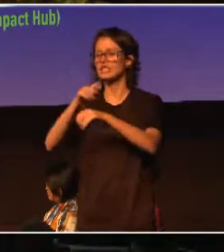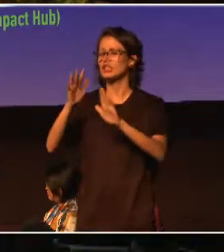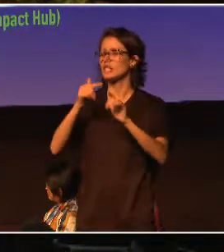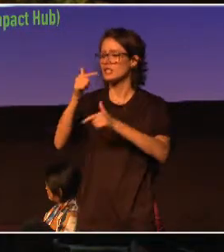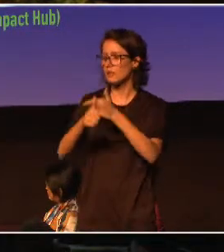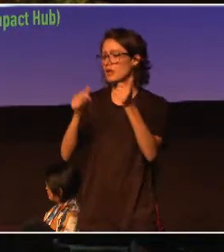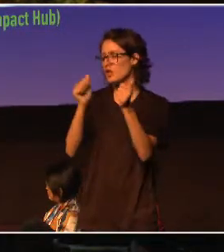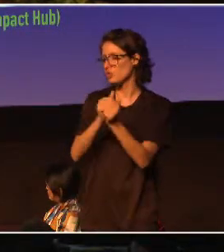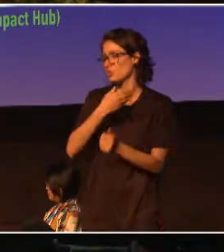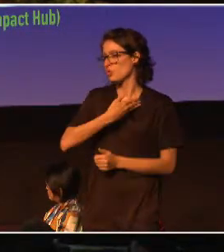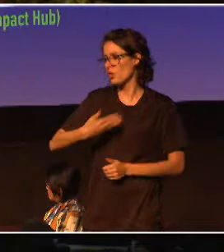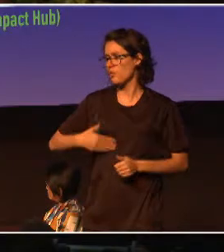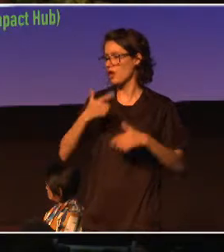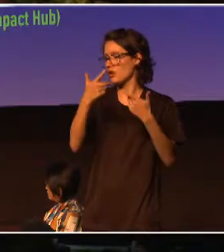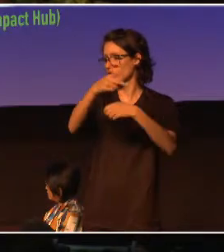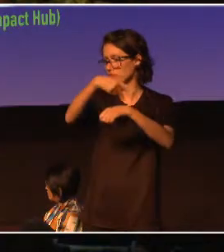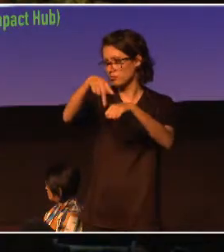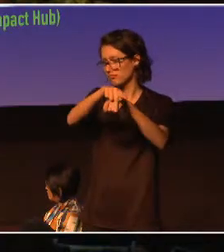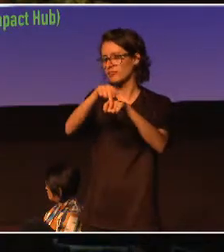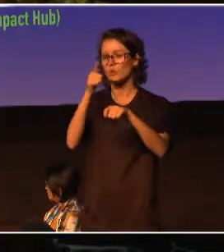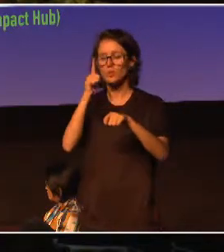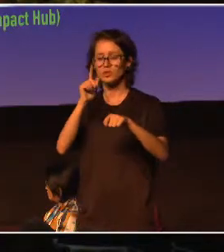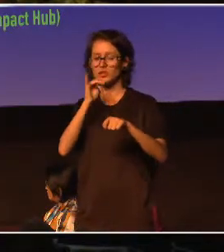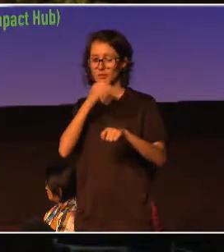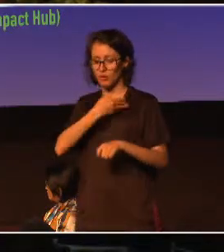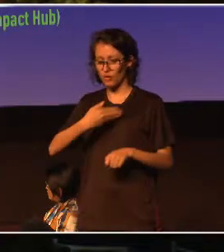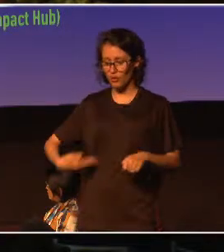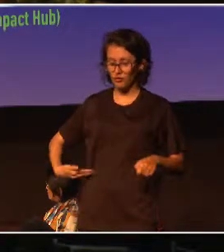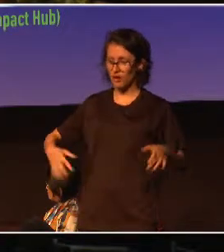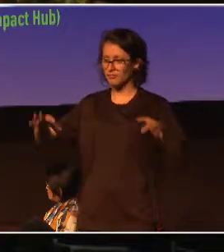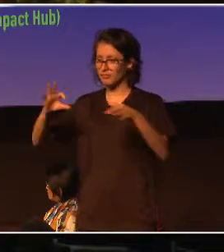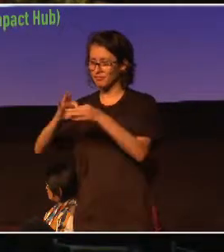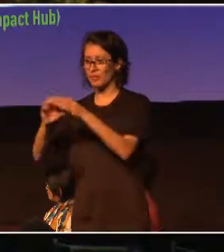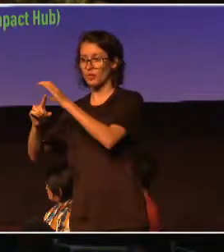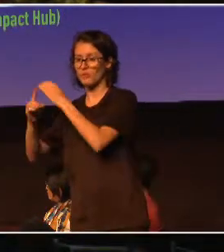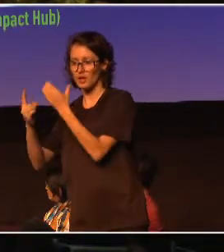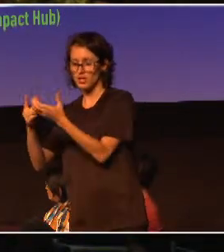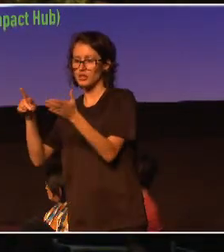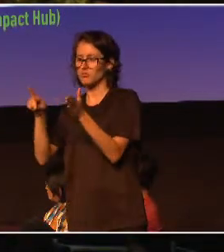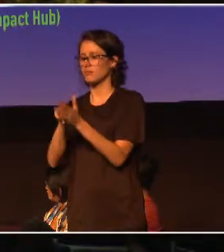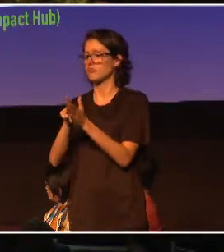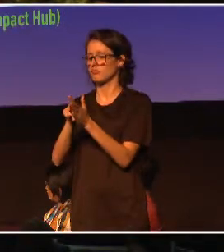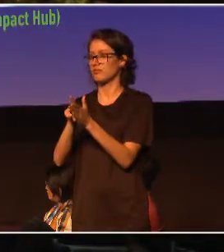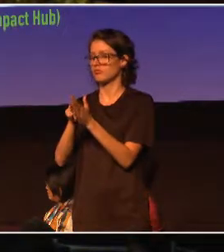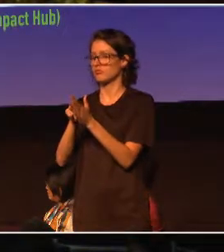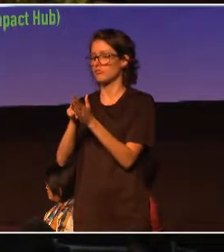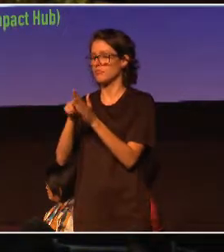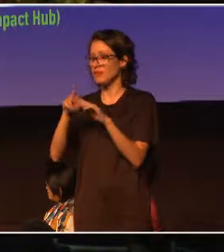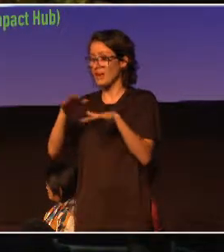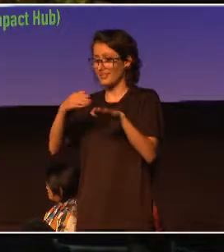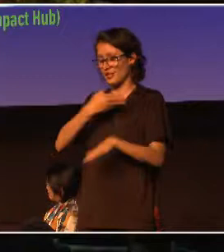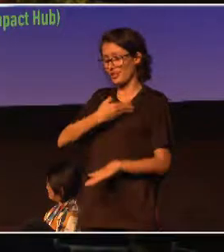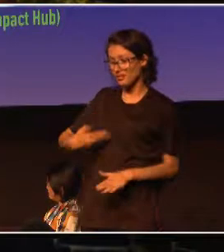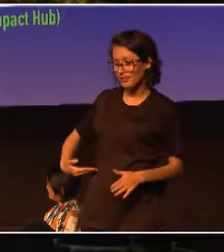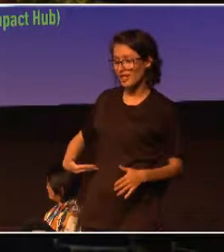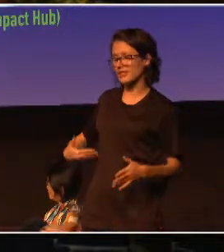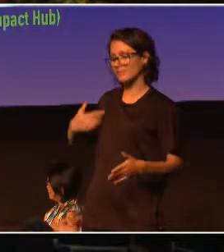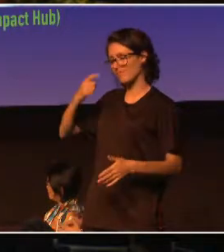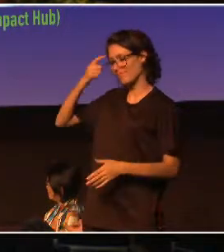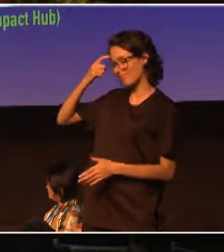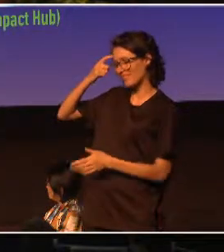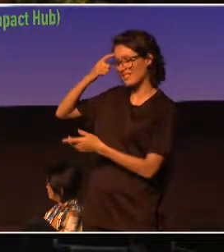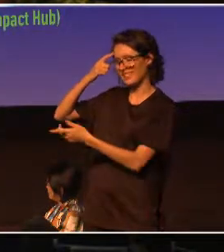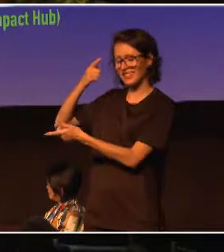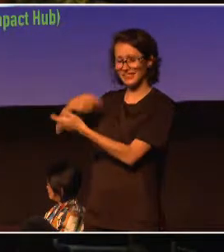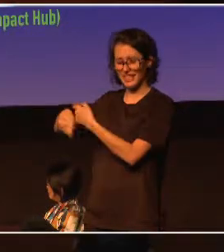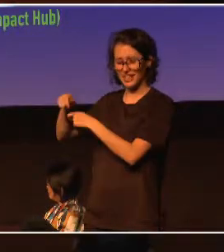Malásia fazendo a conexão entre o governo e a comunidade de base lá de startup, porque o governo, muitas vezes, pensa que o